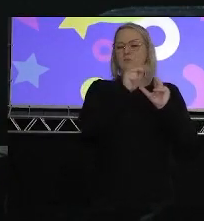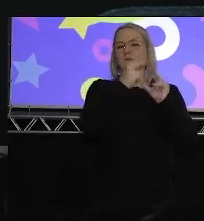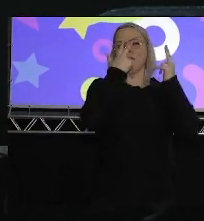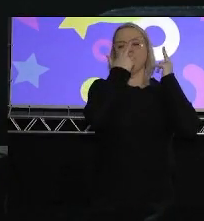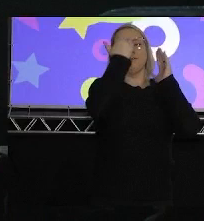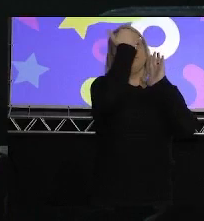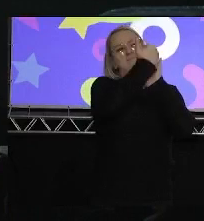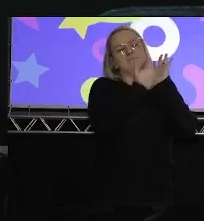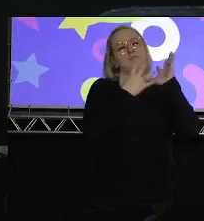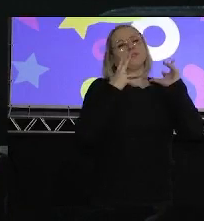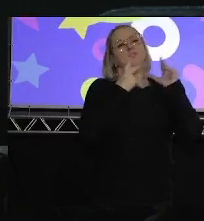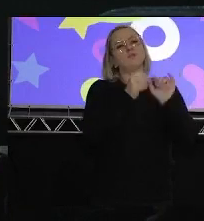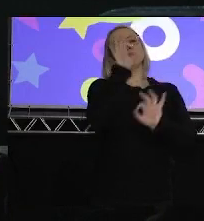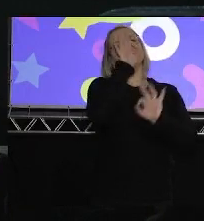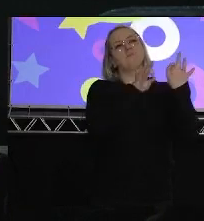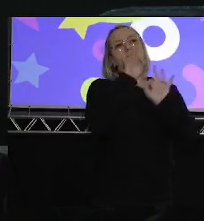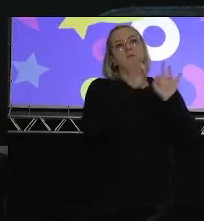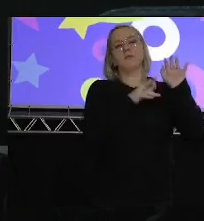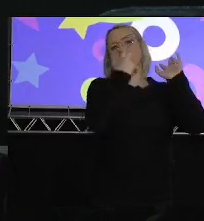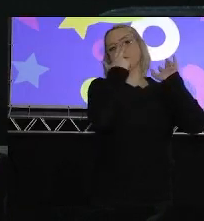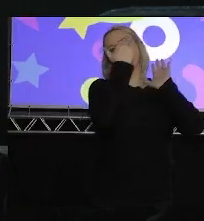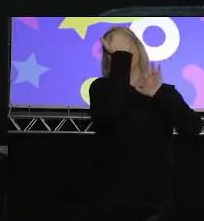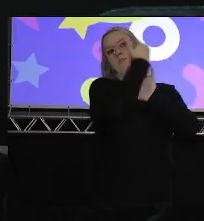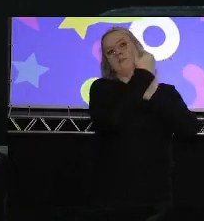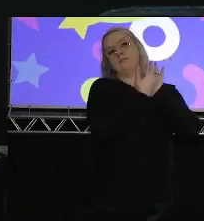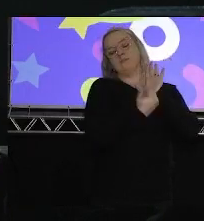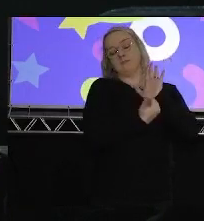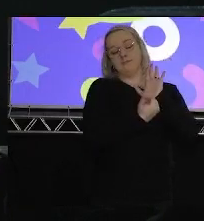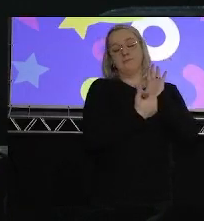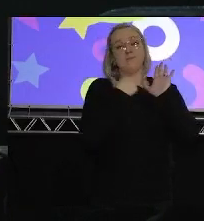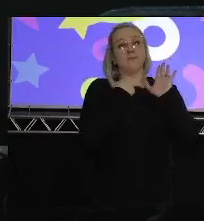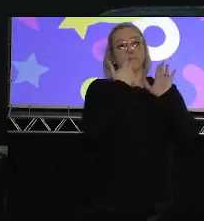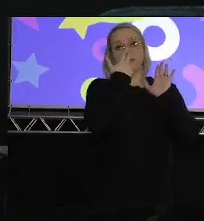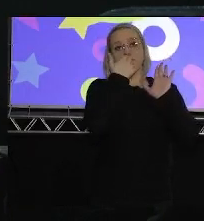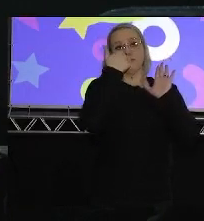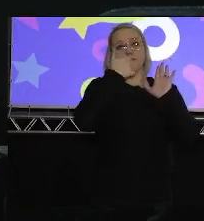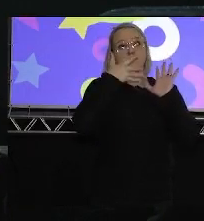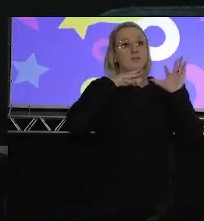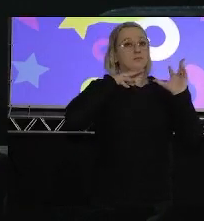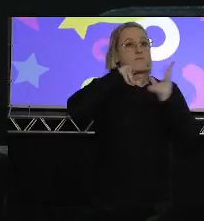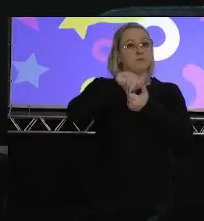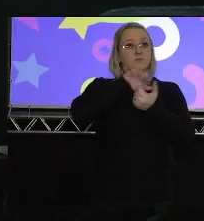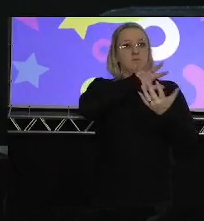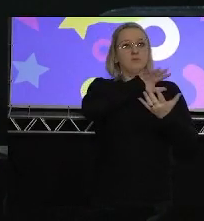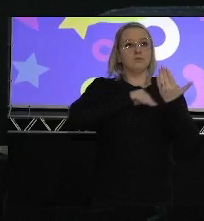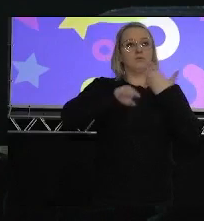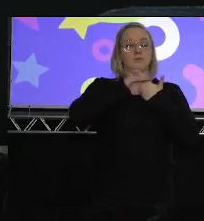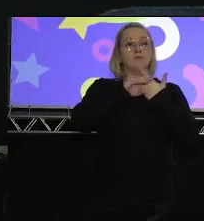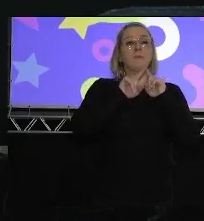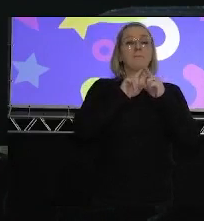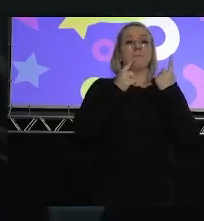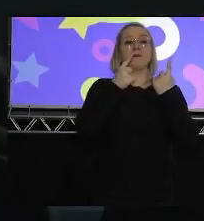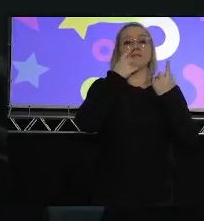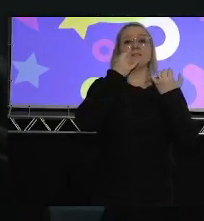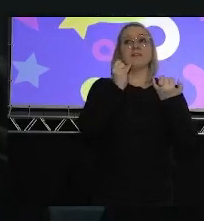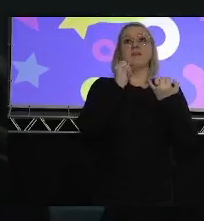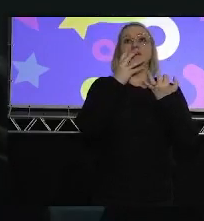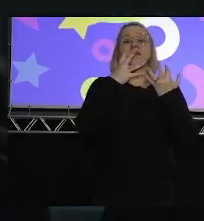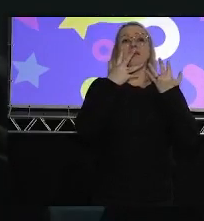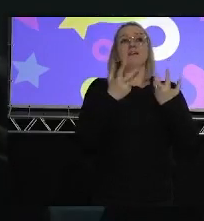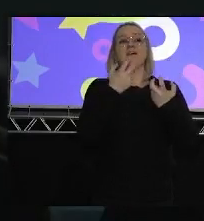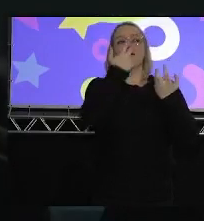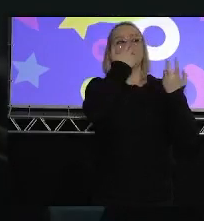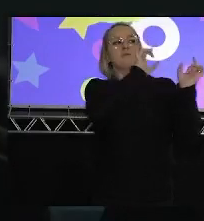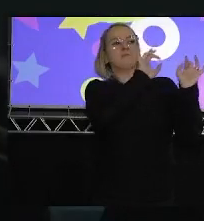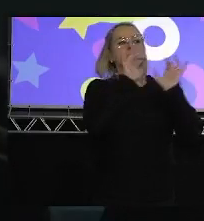os projetos na BMW já são geridos pelo Jira e tem as mesmas etapas no mundo inteiro. Só que aí, como nós queríamos ter controles